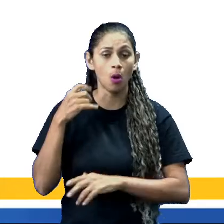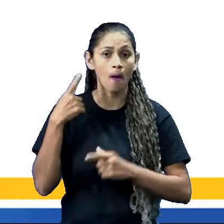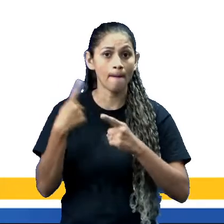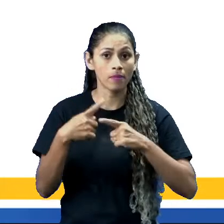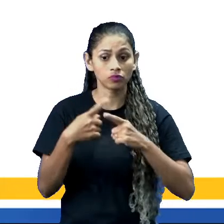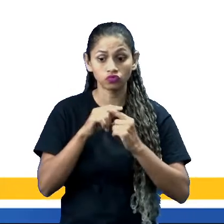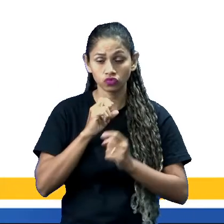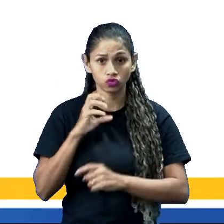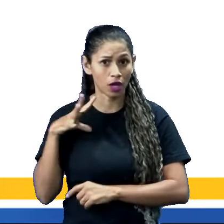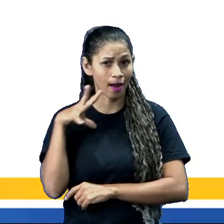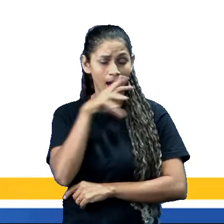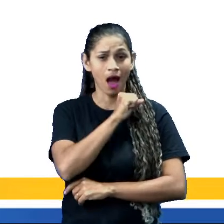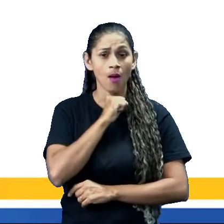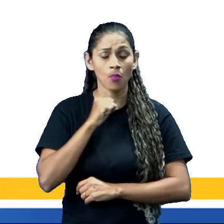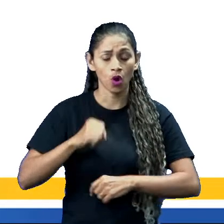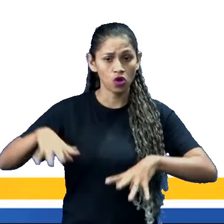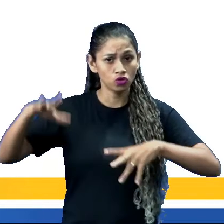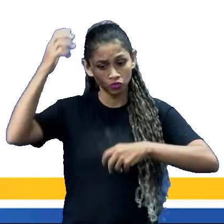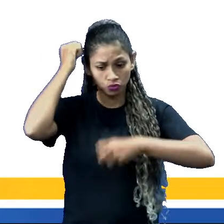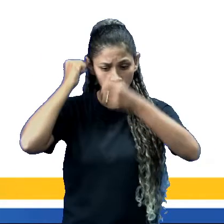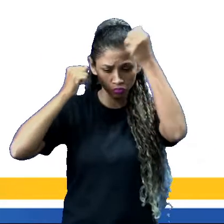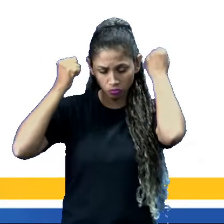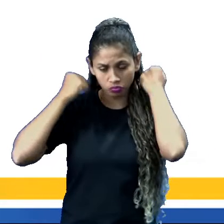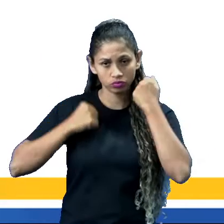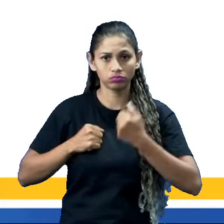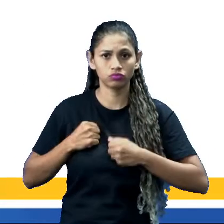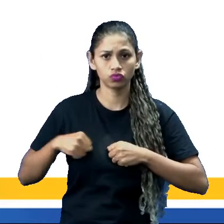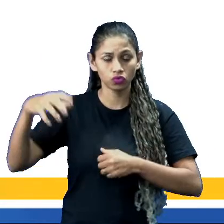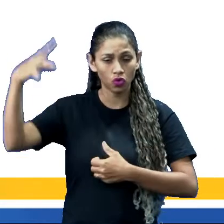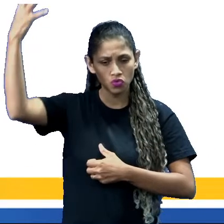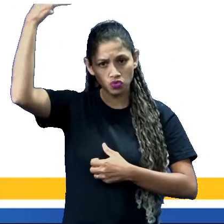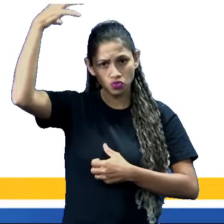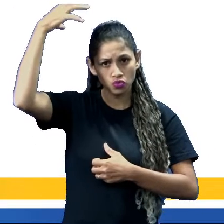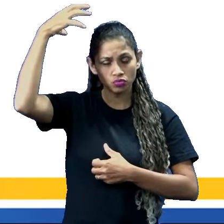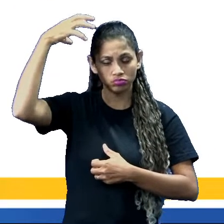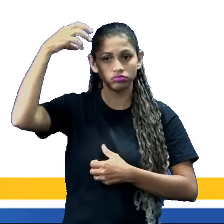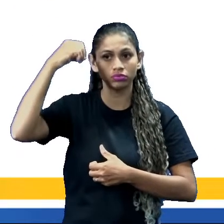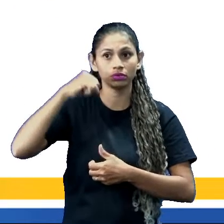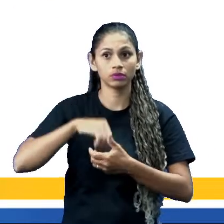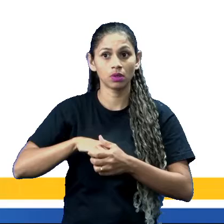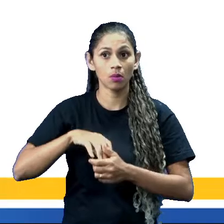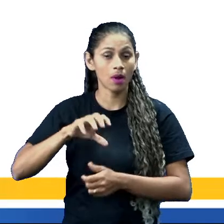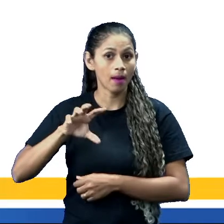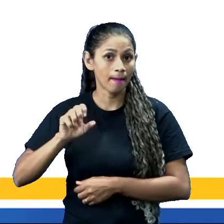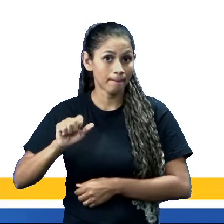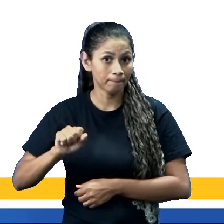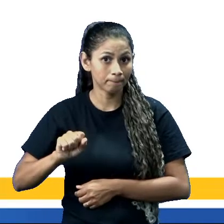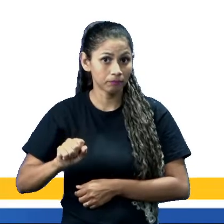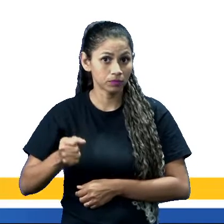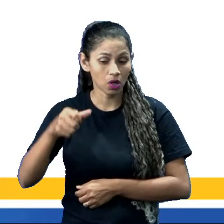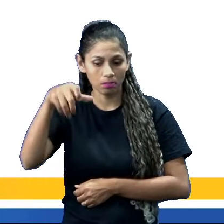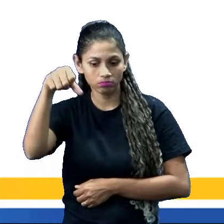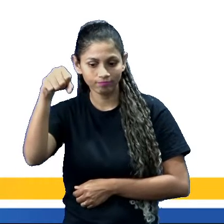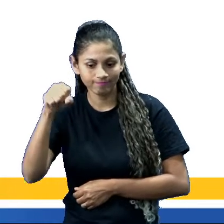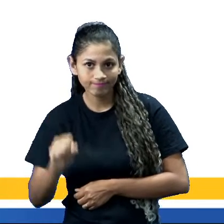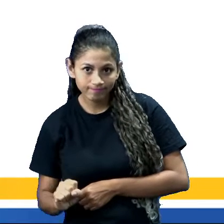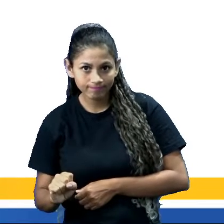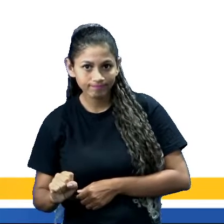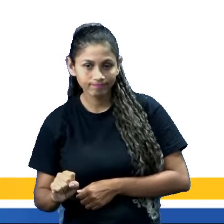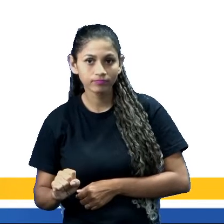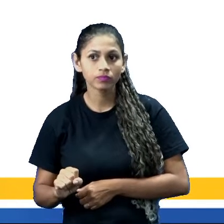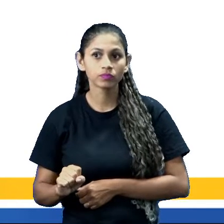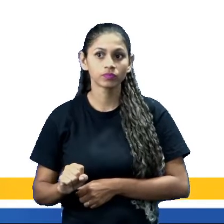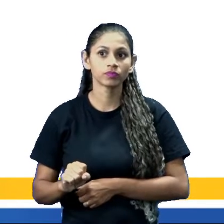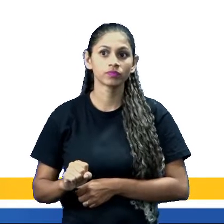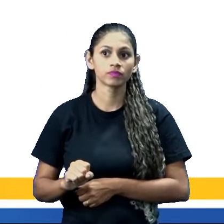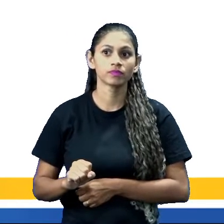qualquer parte ali do corpo, né? Então o chuveiro vai ser acionado, né, por uma alavanca de mão, pode ser de mão, de cotovelo ou então no